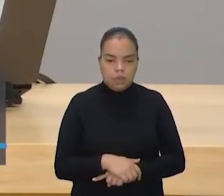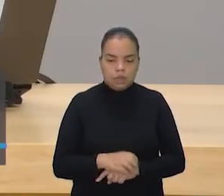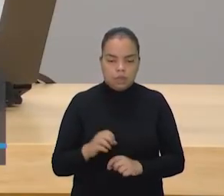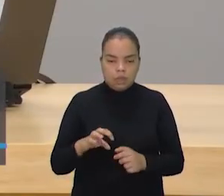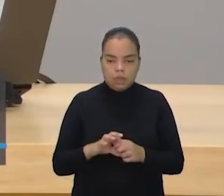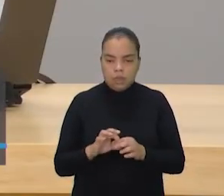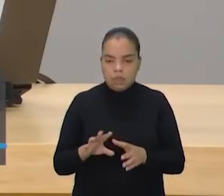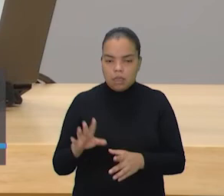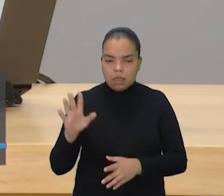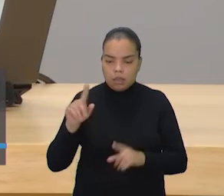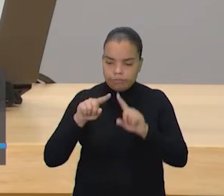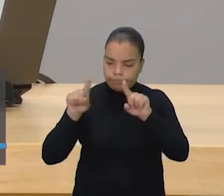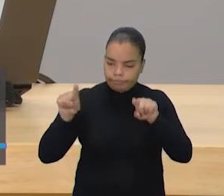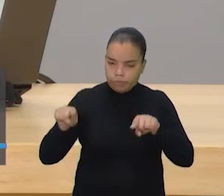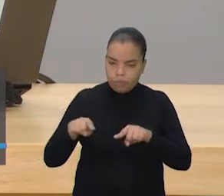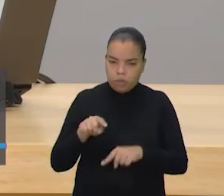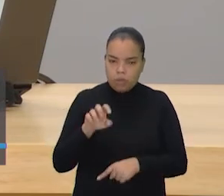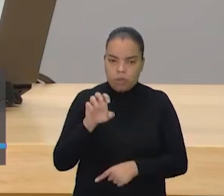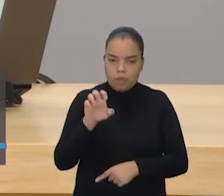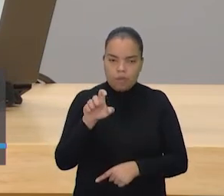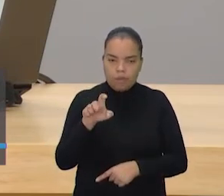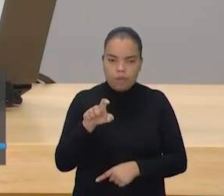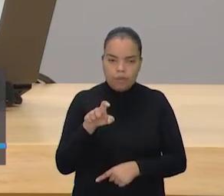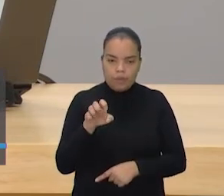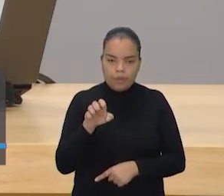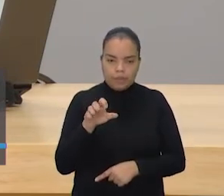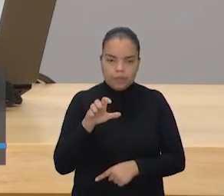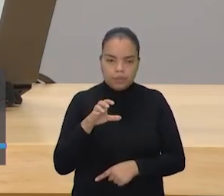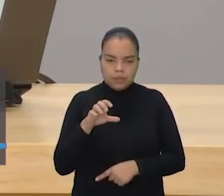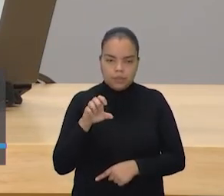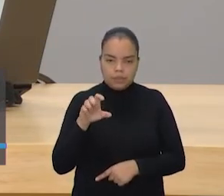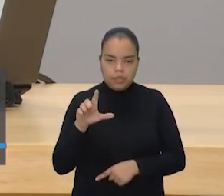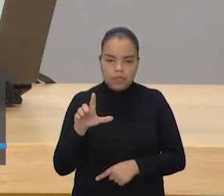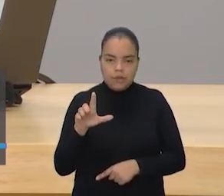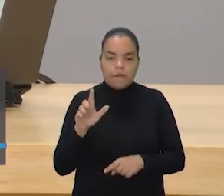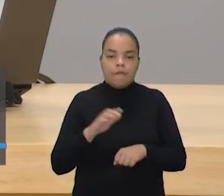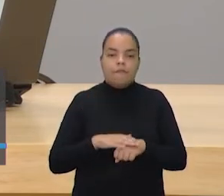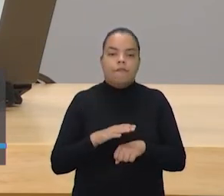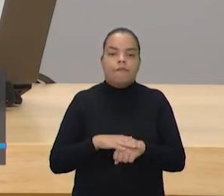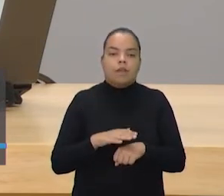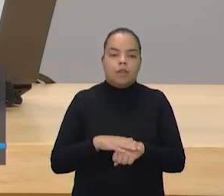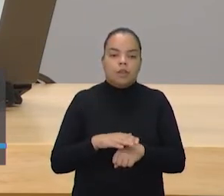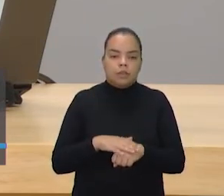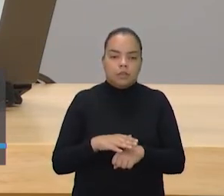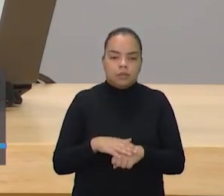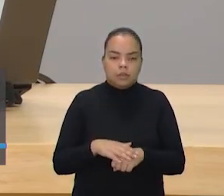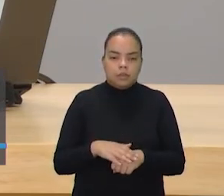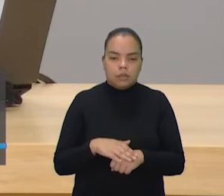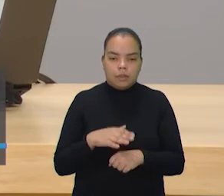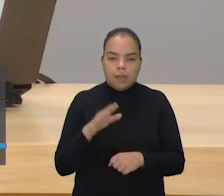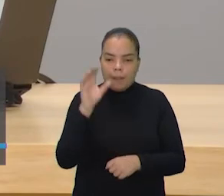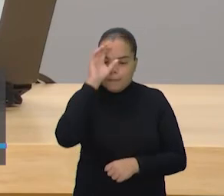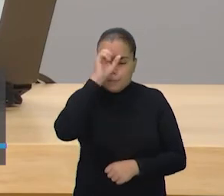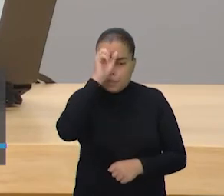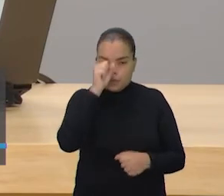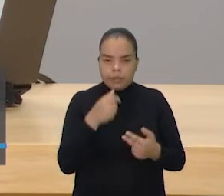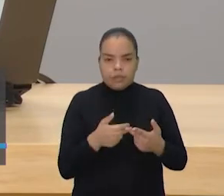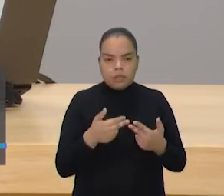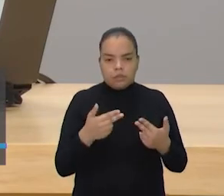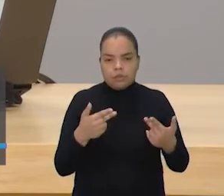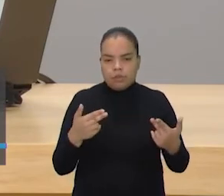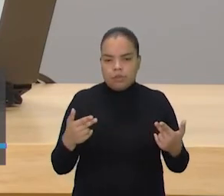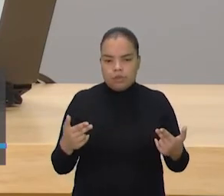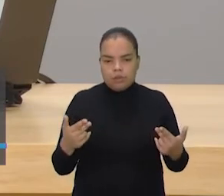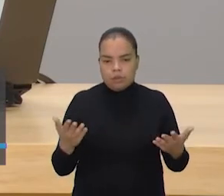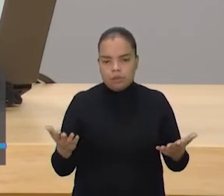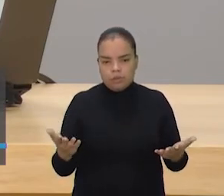fazer pra gente. Lembrando que o nosso eixo aqui é utilizar tecnologia para aprender as coisas. A gente vai ficar fazendo esse cálculo aí no